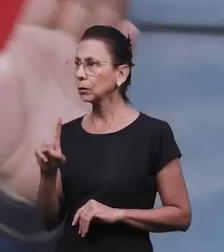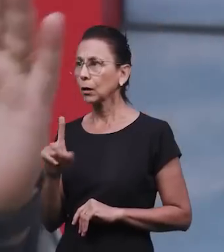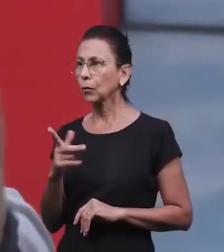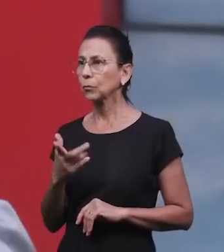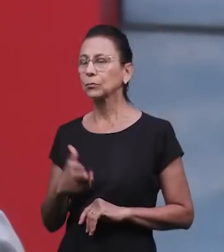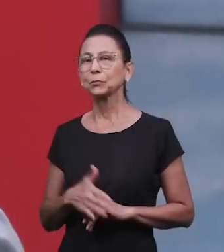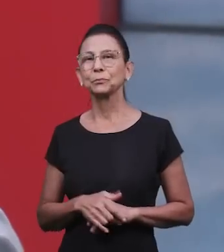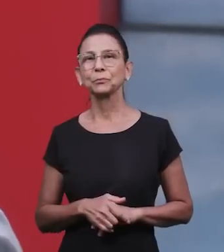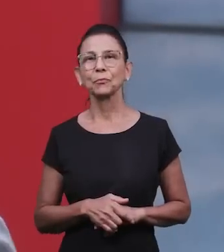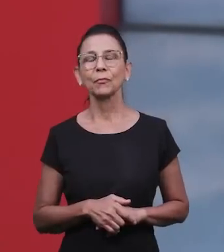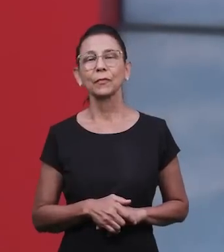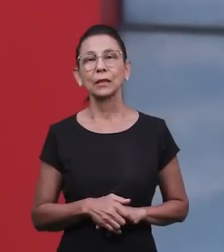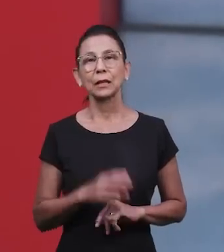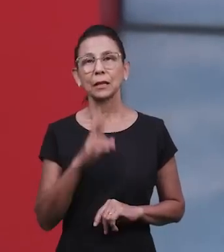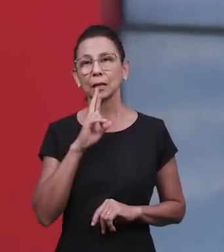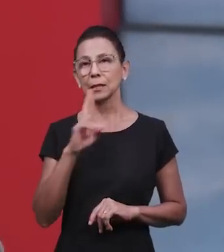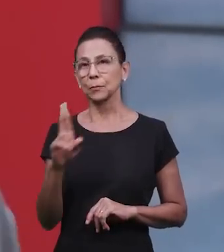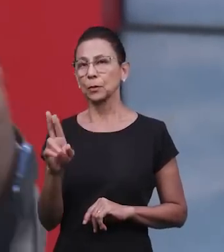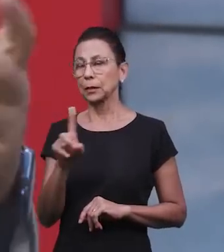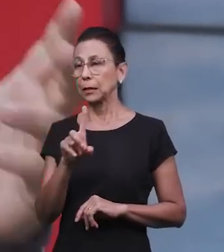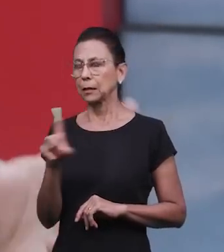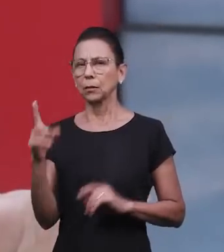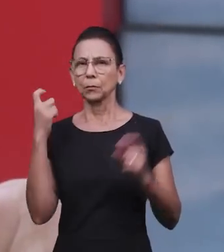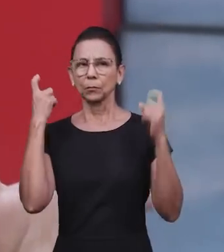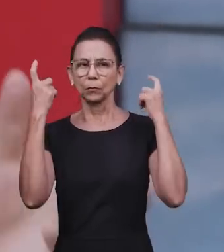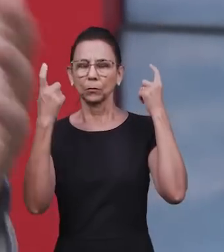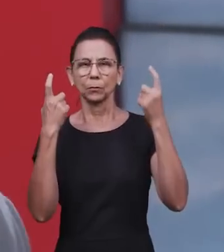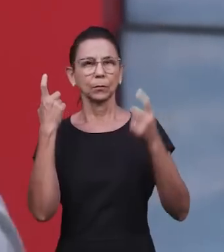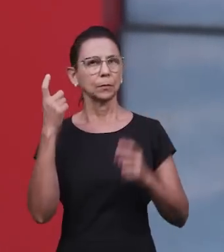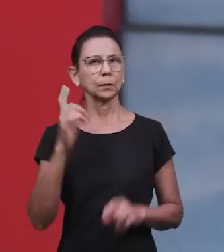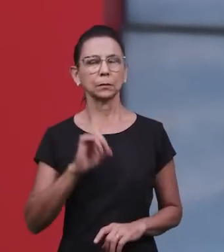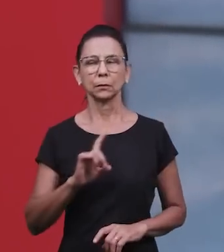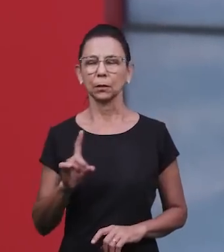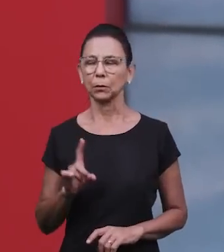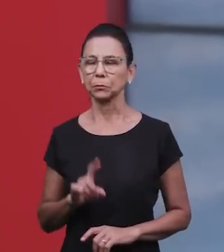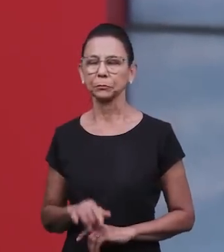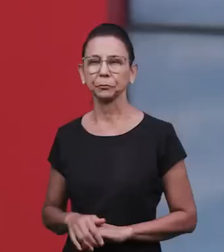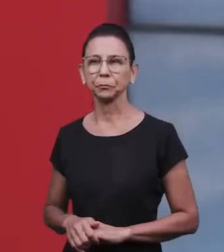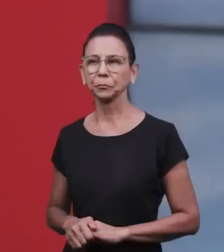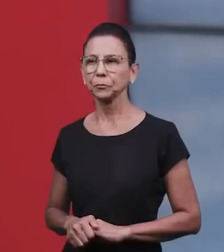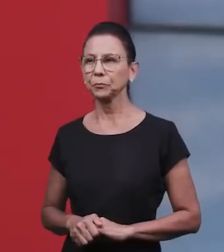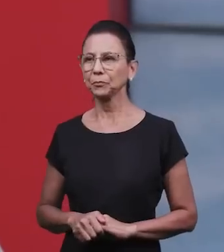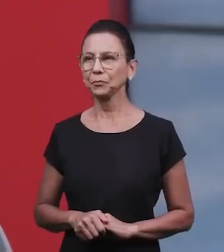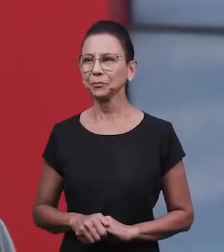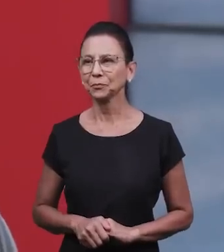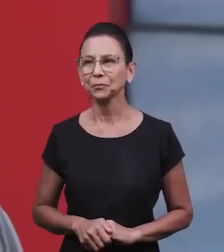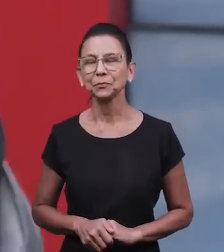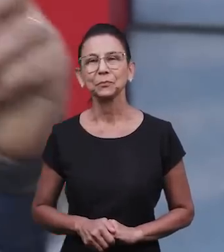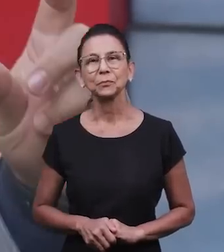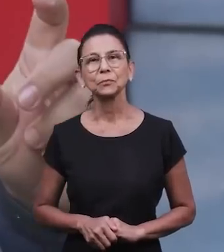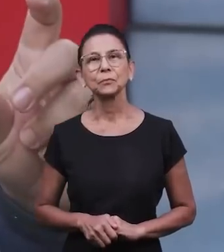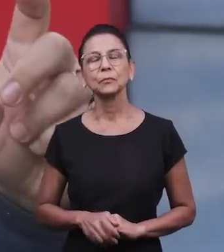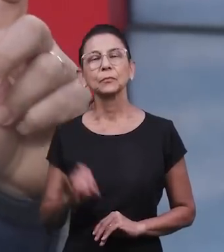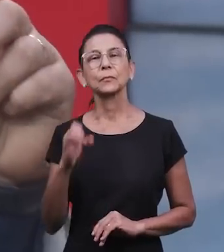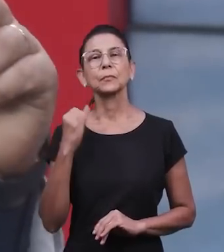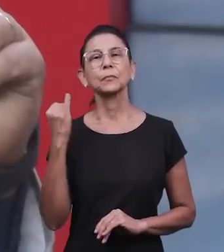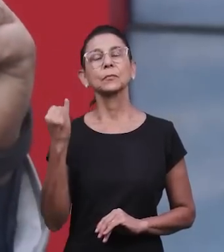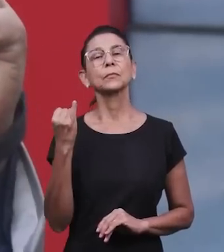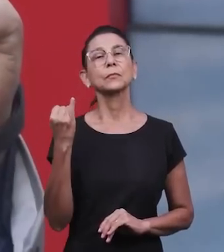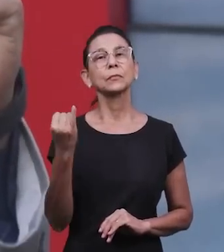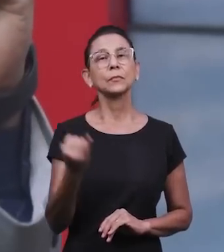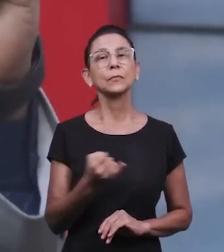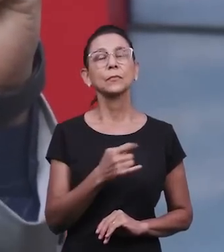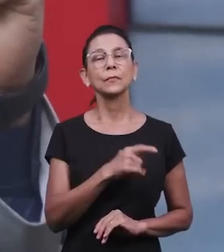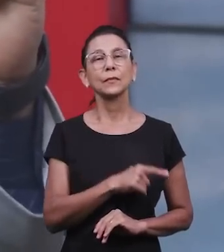sim ou que não. E se ela falar que não, também não se preocupe, porque o proveito é que ali